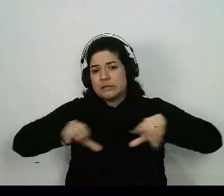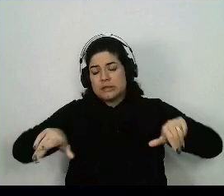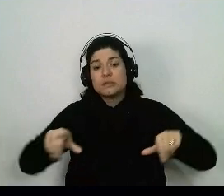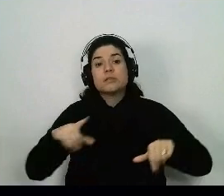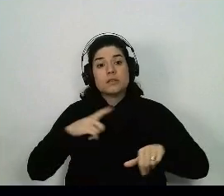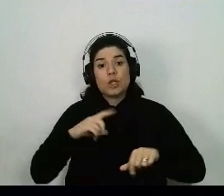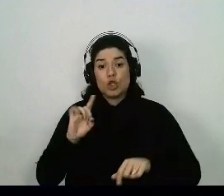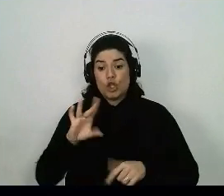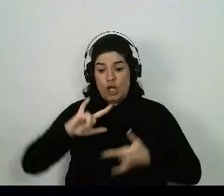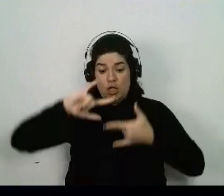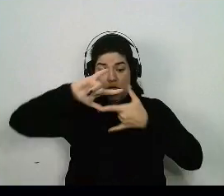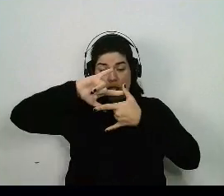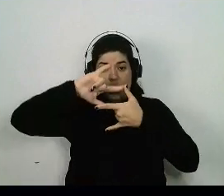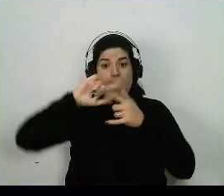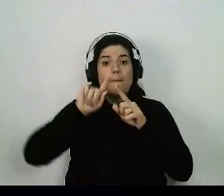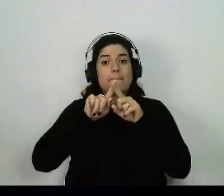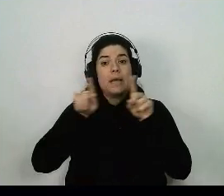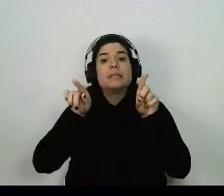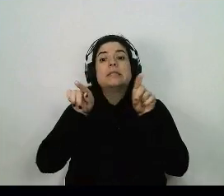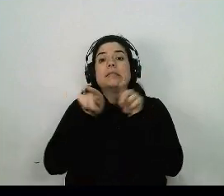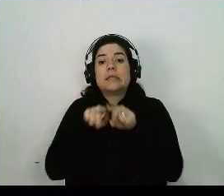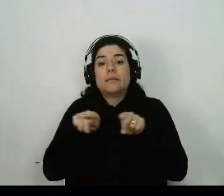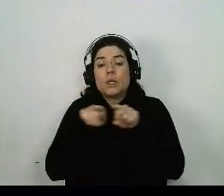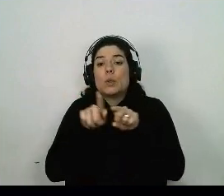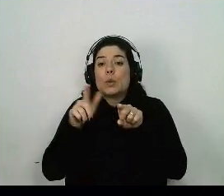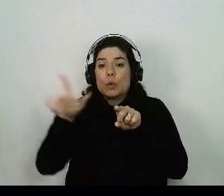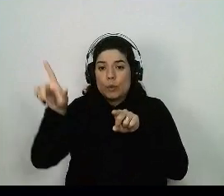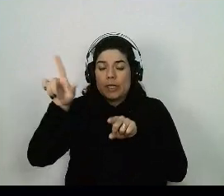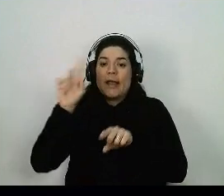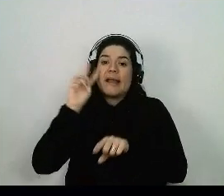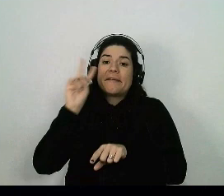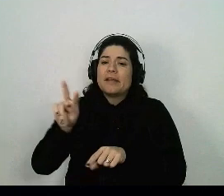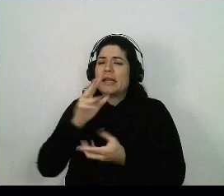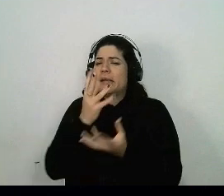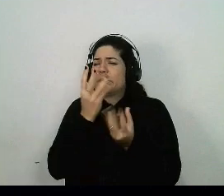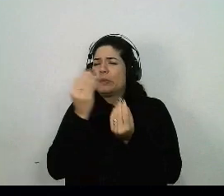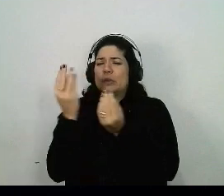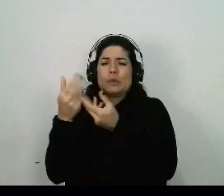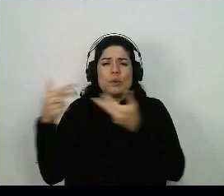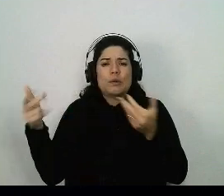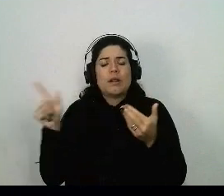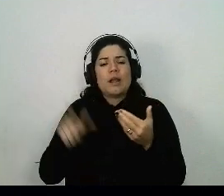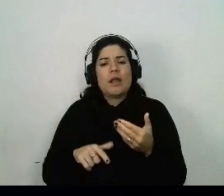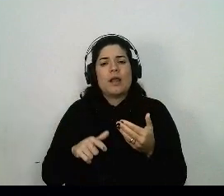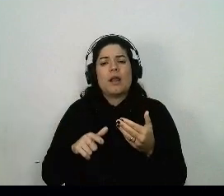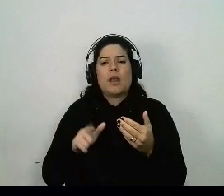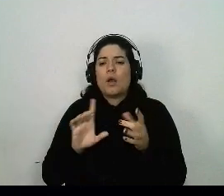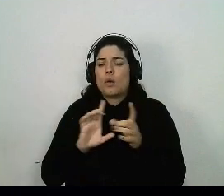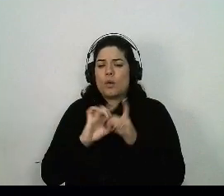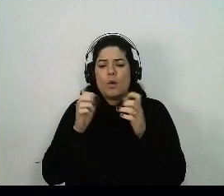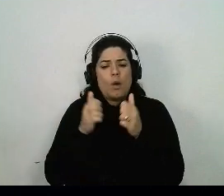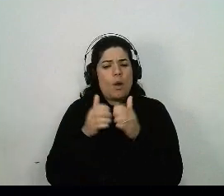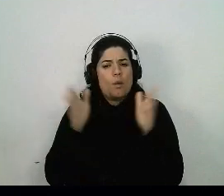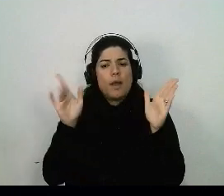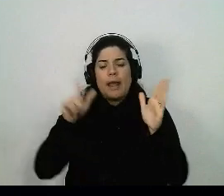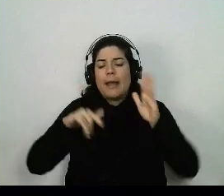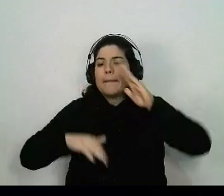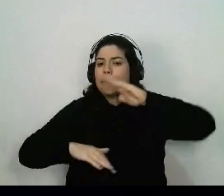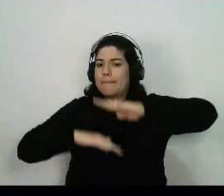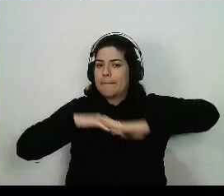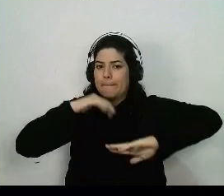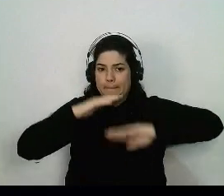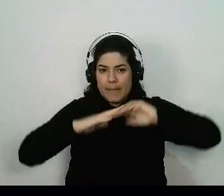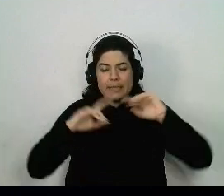parte disso, mas de qualquer organização. A gente olha para muito mais que isso. Hoje o Open Source, ele é uma prática que faz diferença